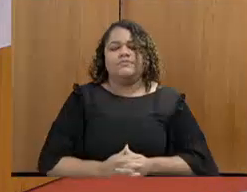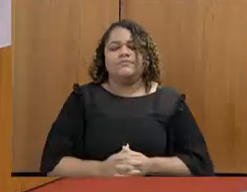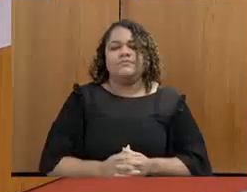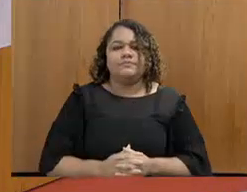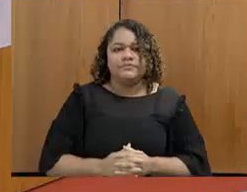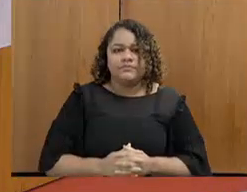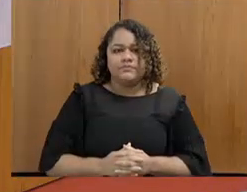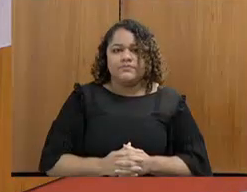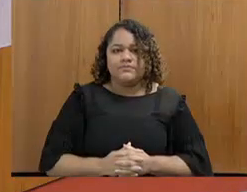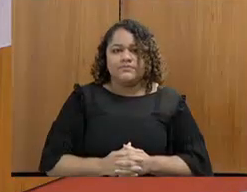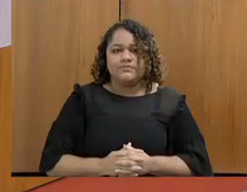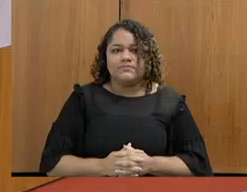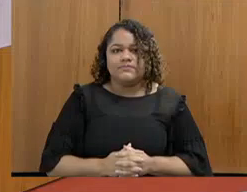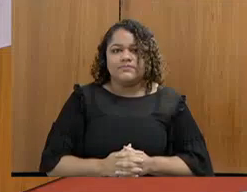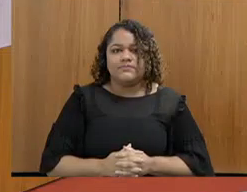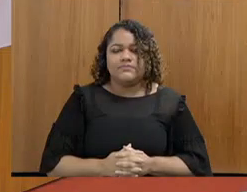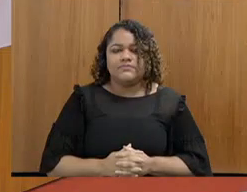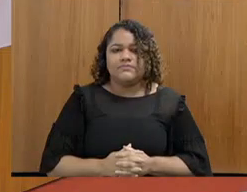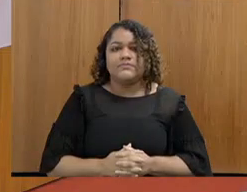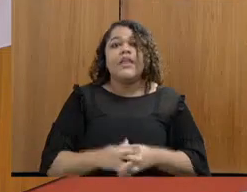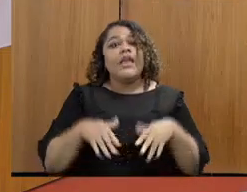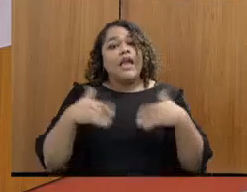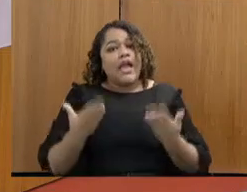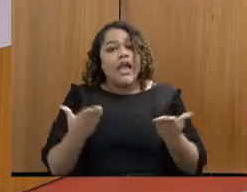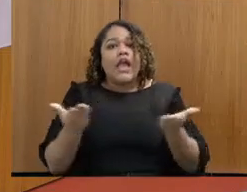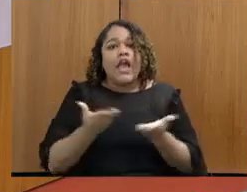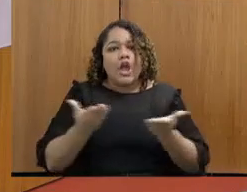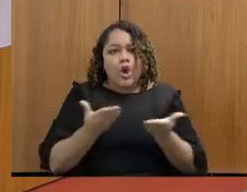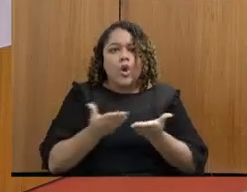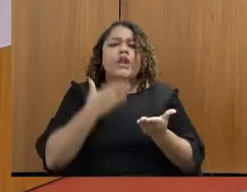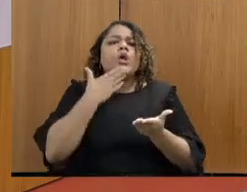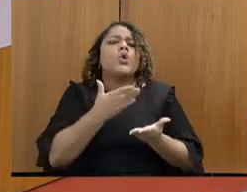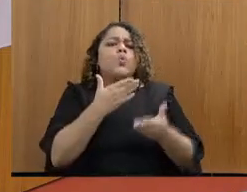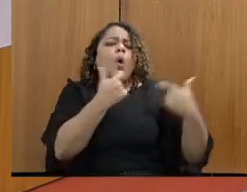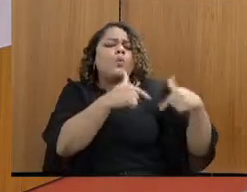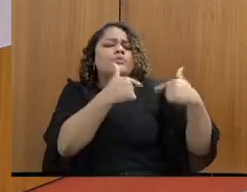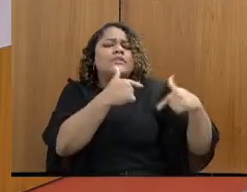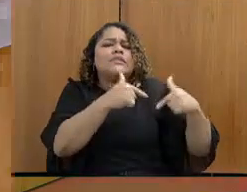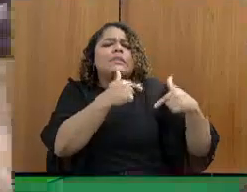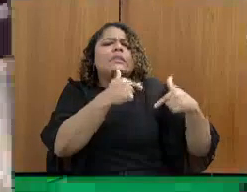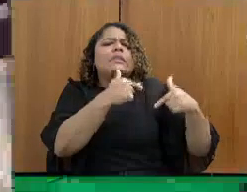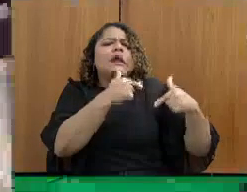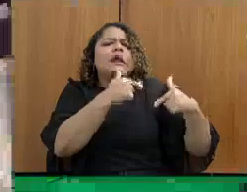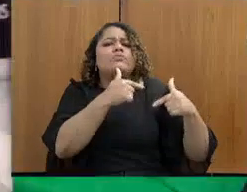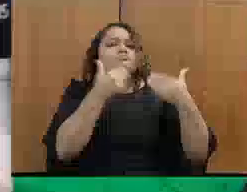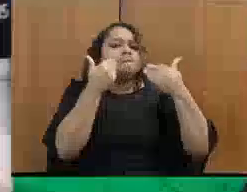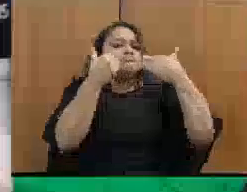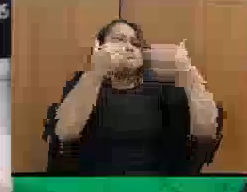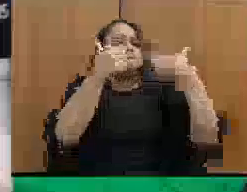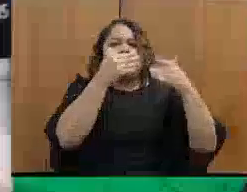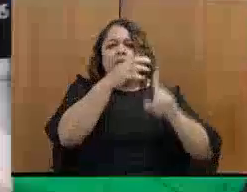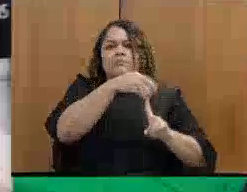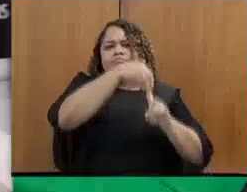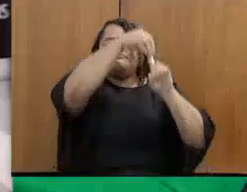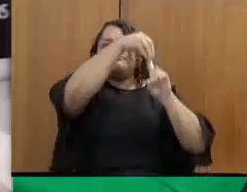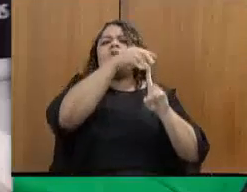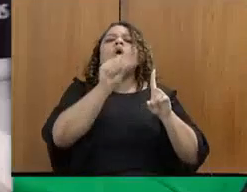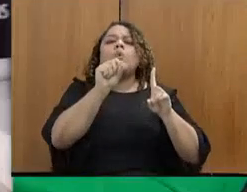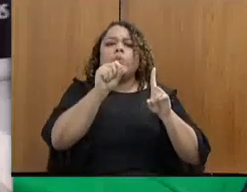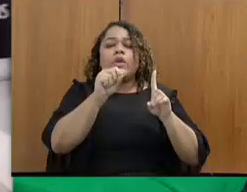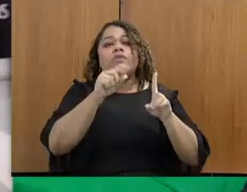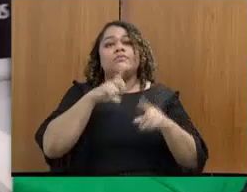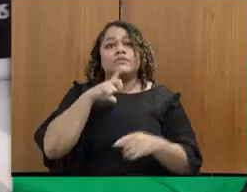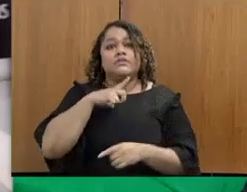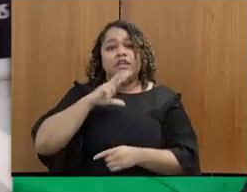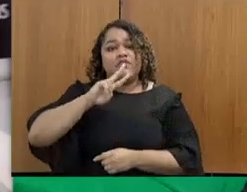aqui a gente trouxe algumas das operações destaque né só dentre as quase duas mil realizadas nesse primeiro